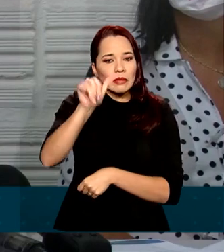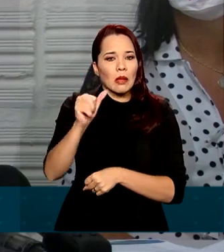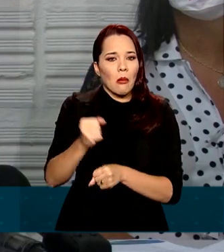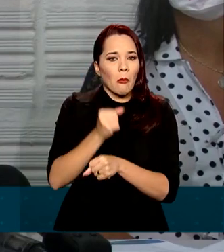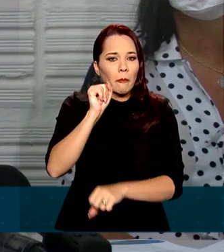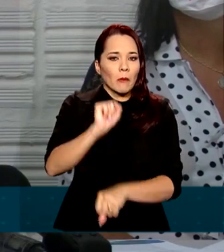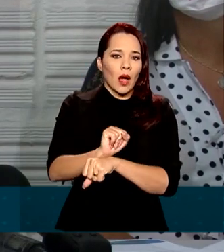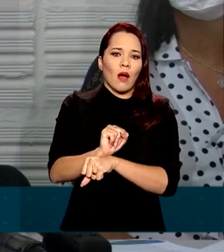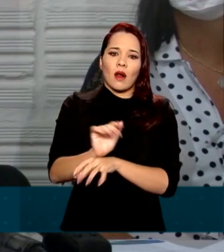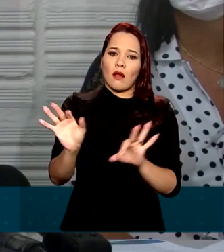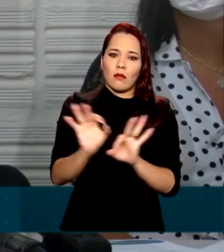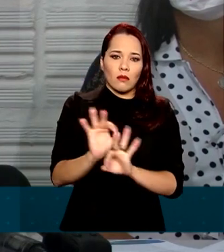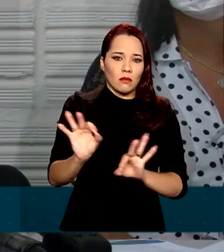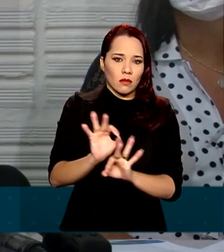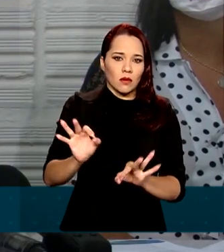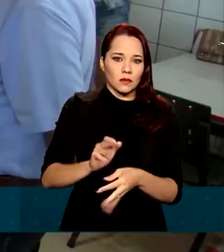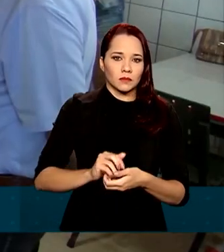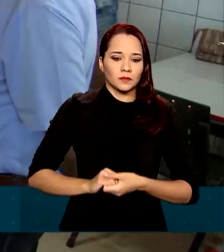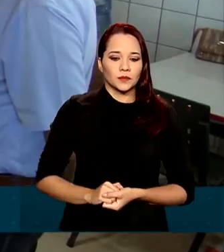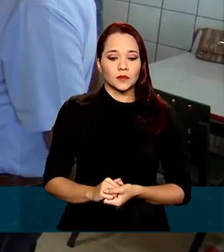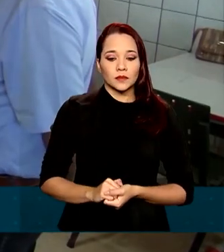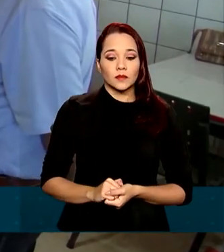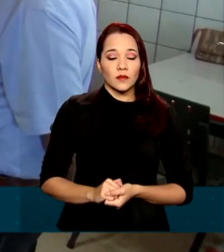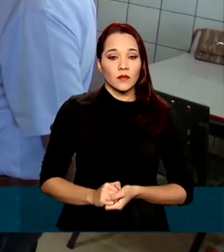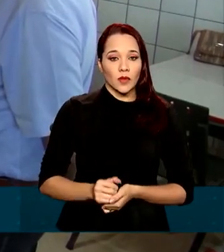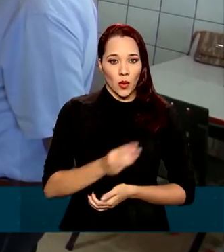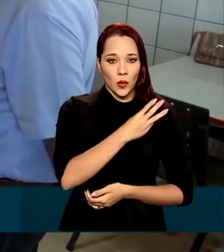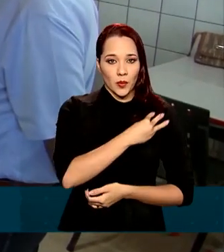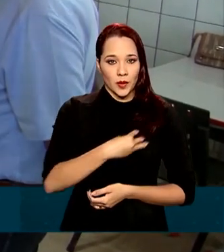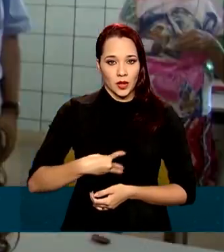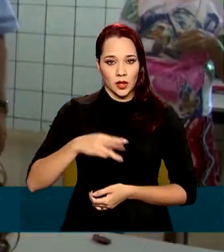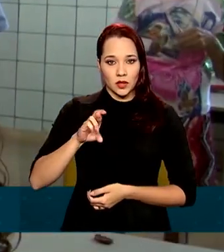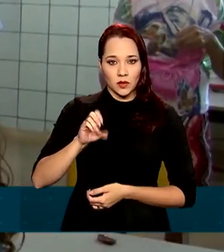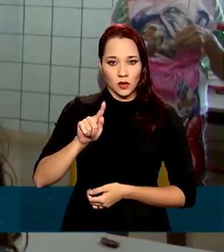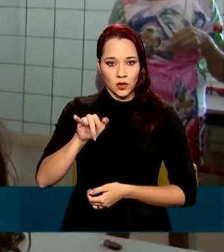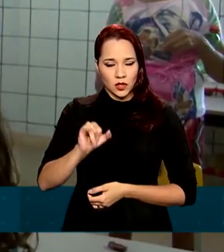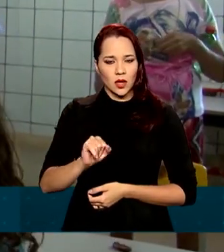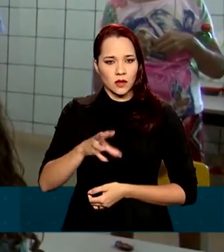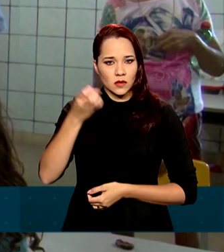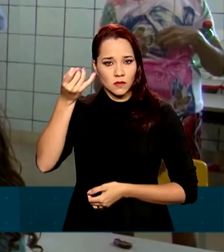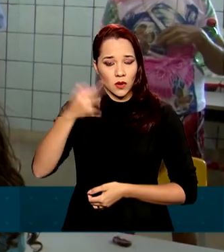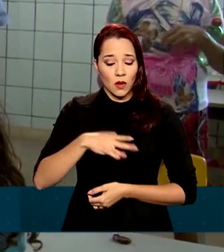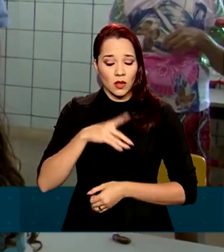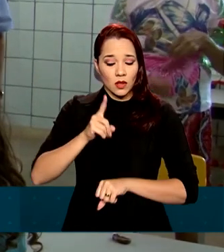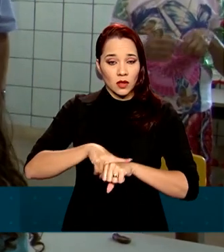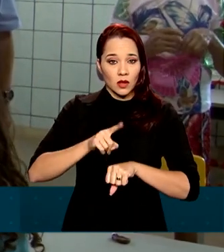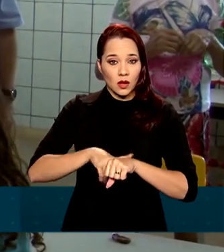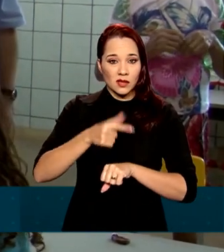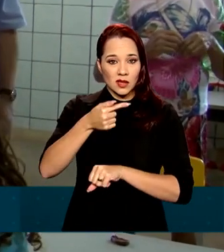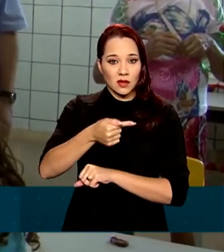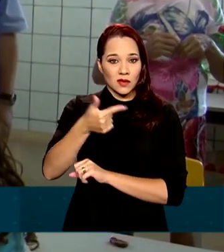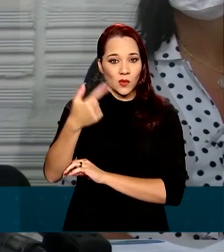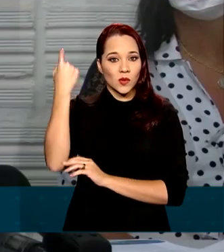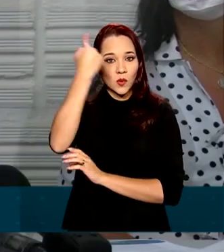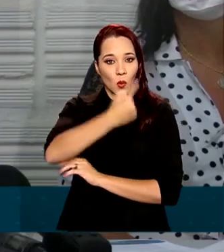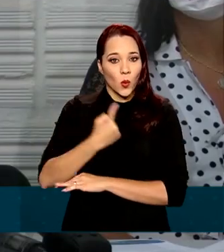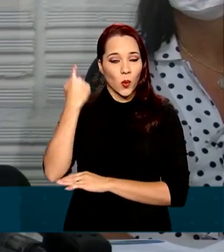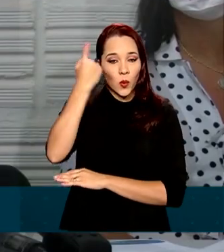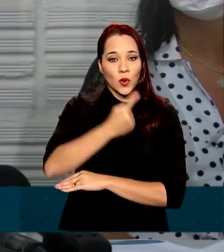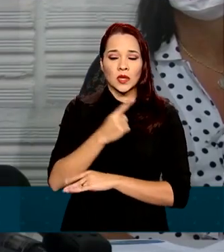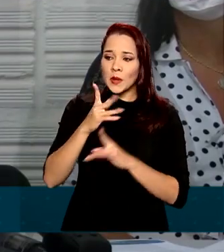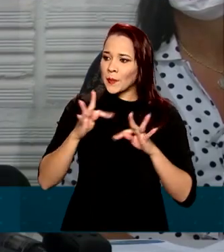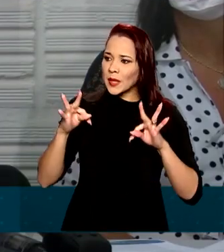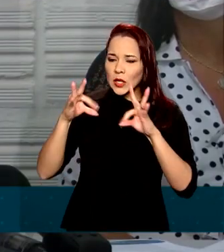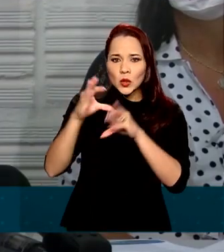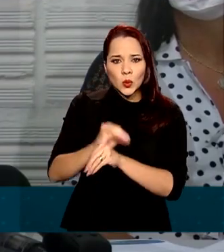essas obras hídricas tão importantes. O ministro Rogério Marinho estabeleceu o prazo de 72 horas para que a